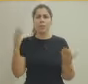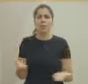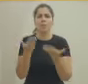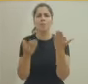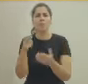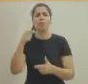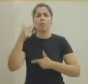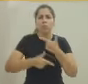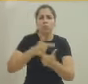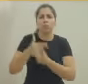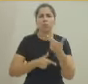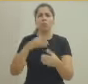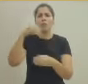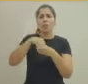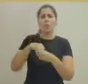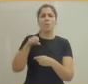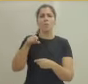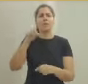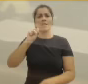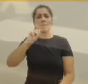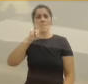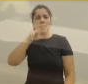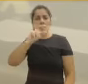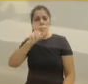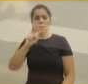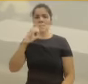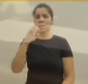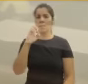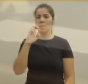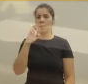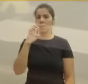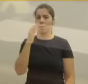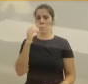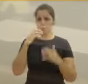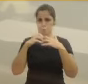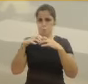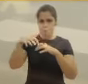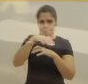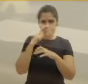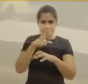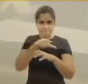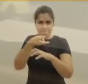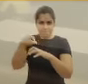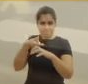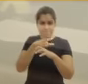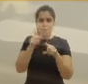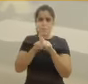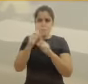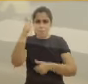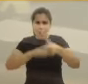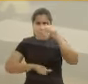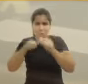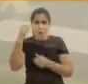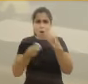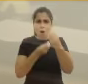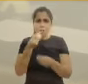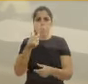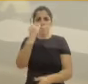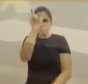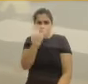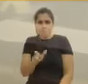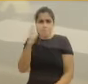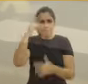instrumento, uma potencial ferramenta para estimular essas atividades e aí, através desses sinais cerebrais